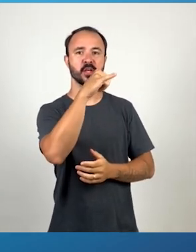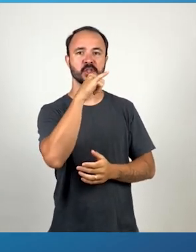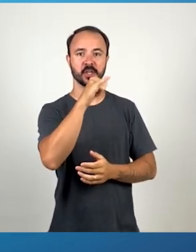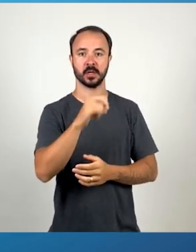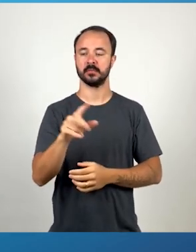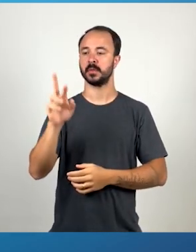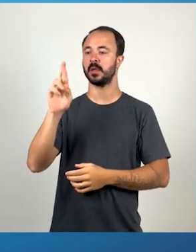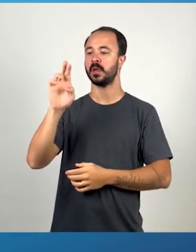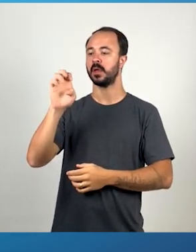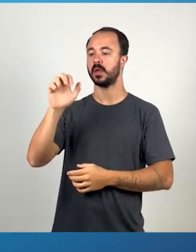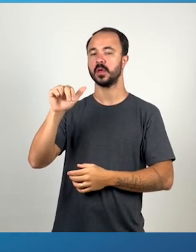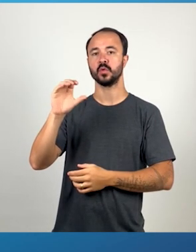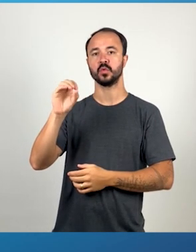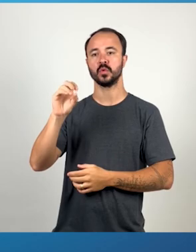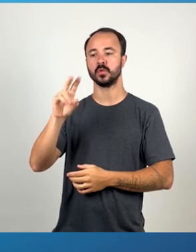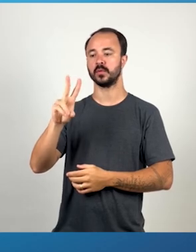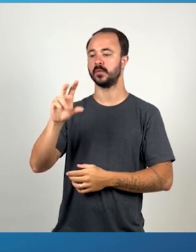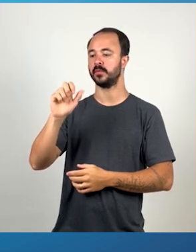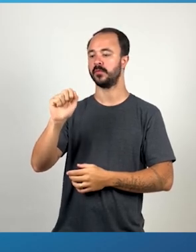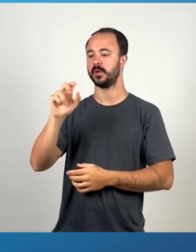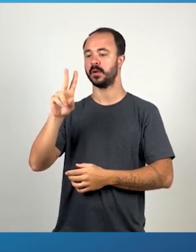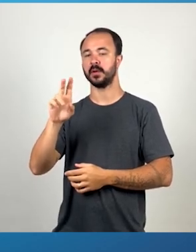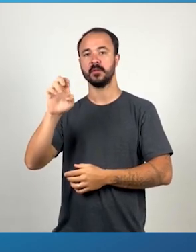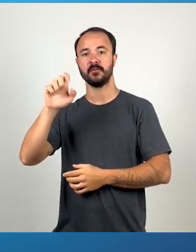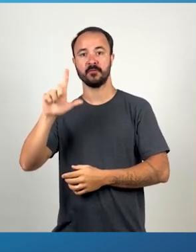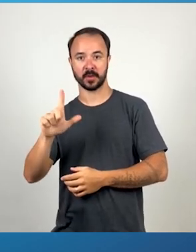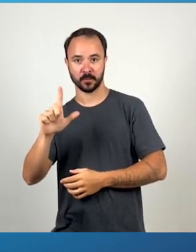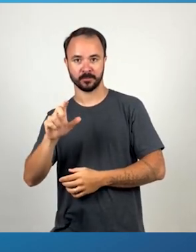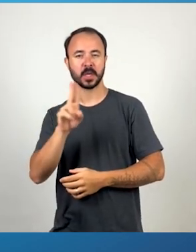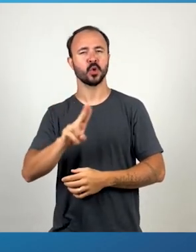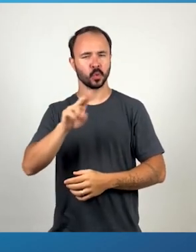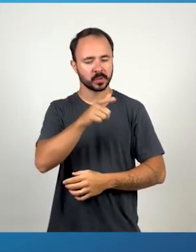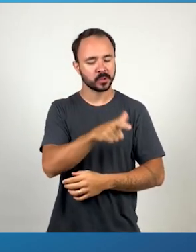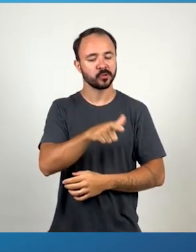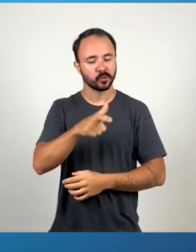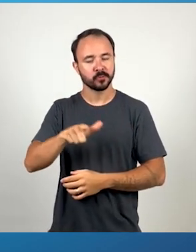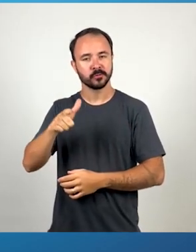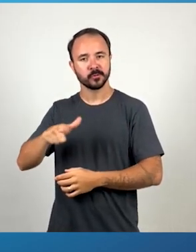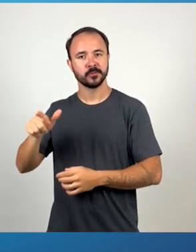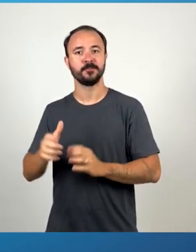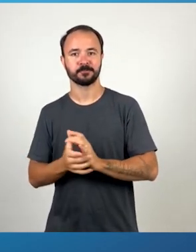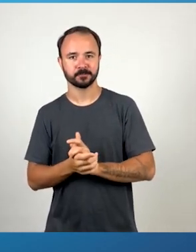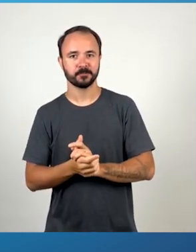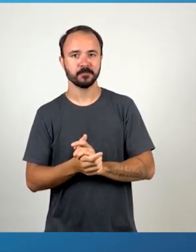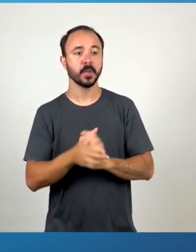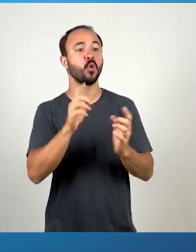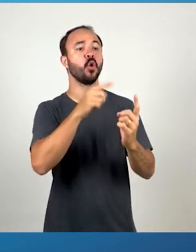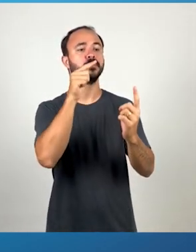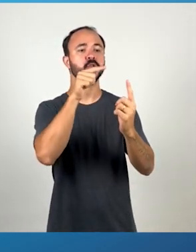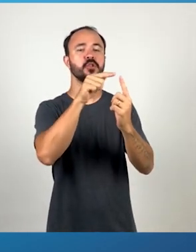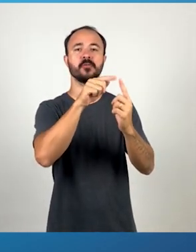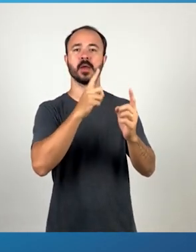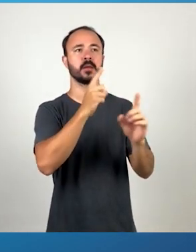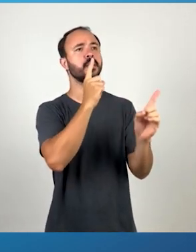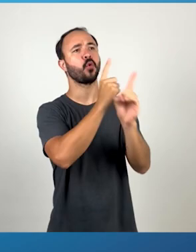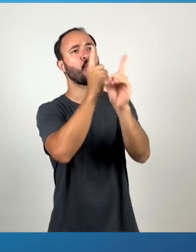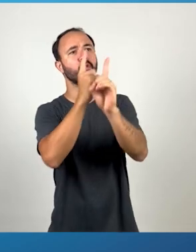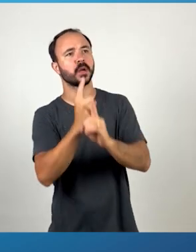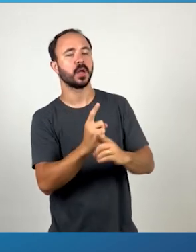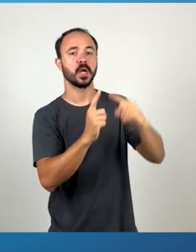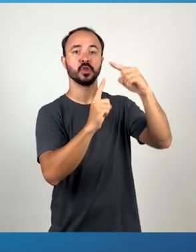renovável. A nossa habilidade é identificar e classificar diferentes fontes renováveis e não renováveis e os tipos de